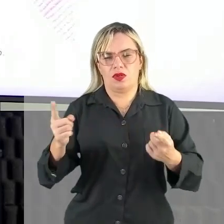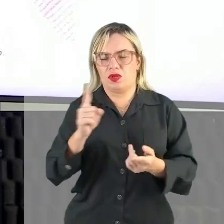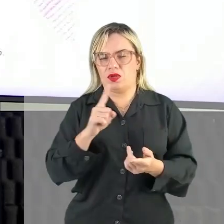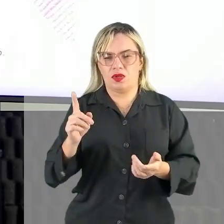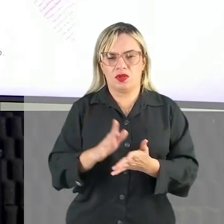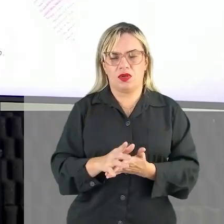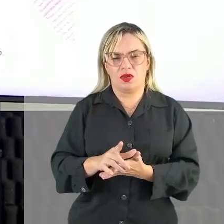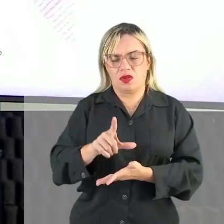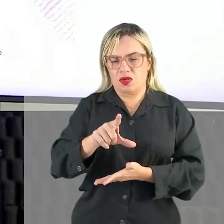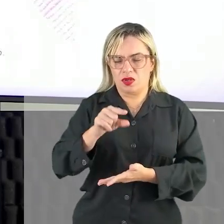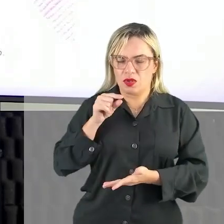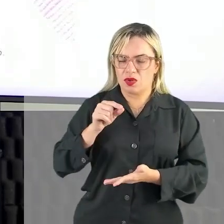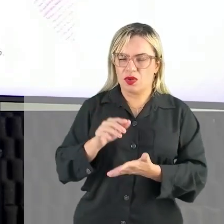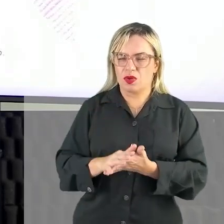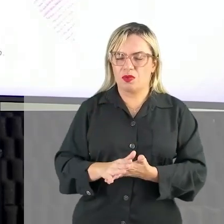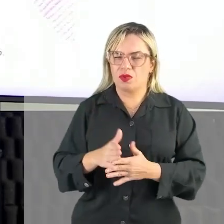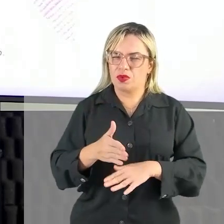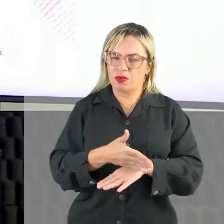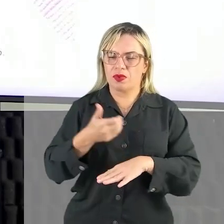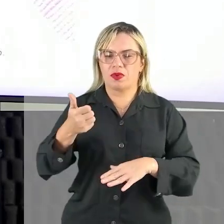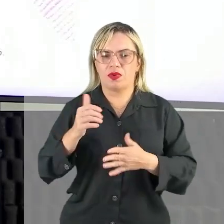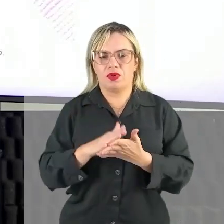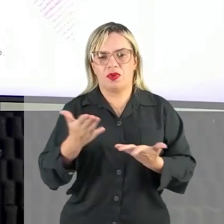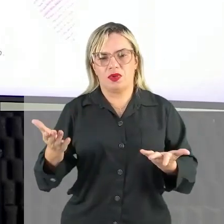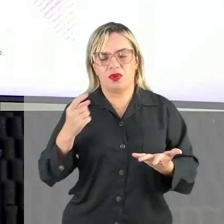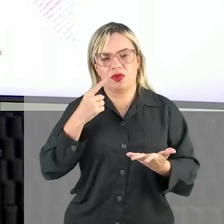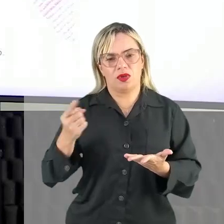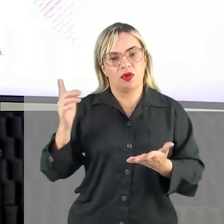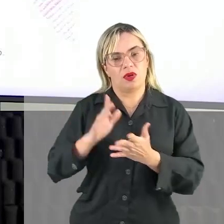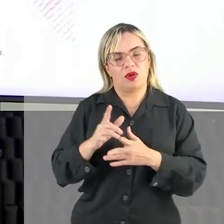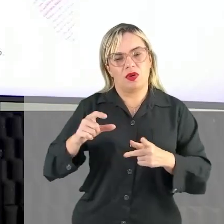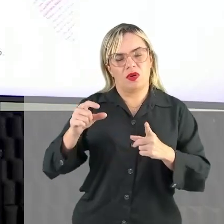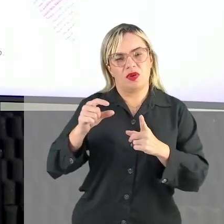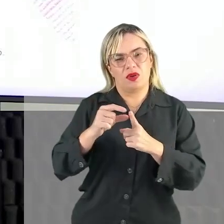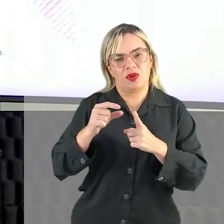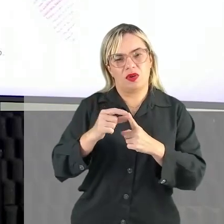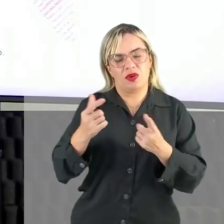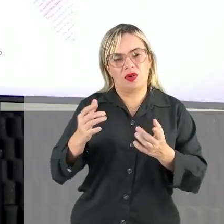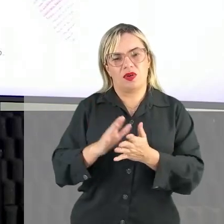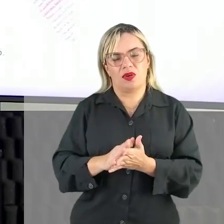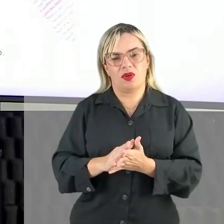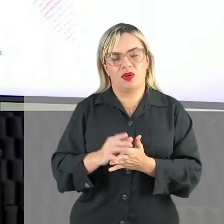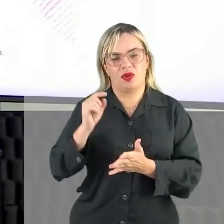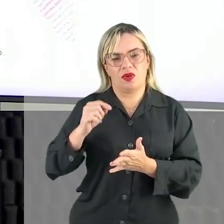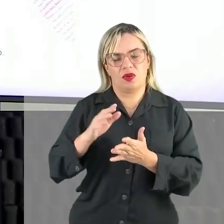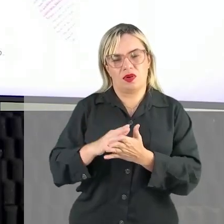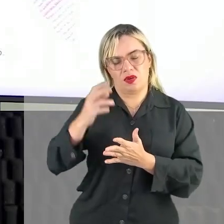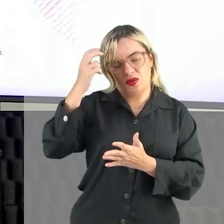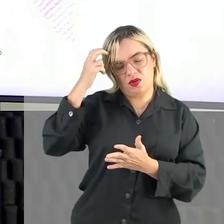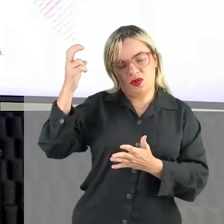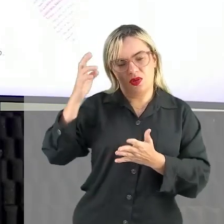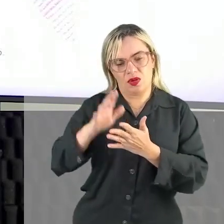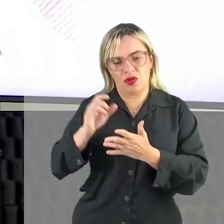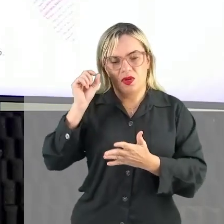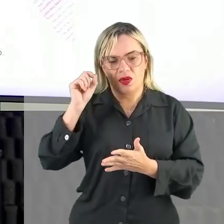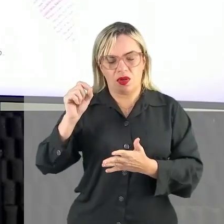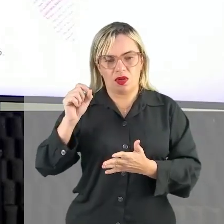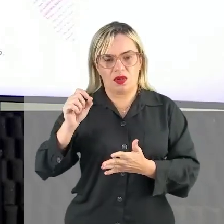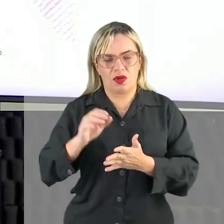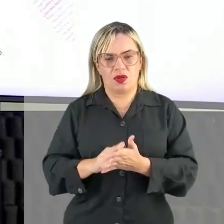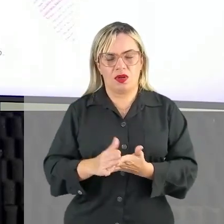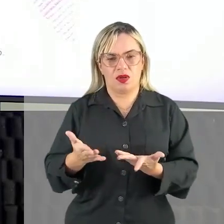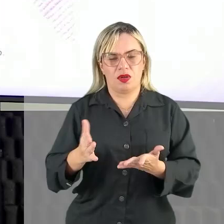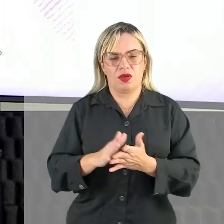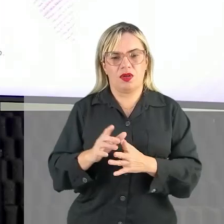indicado por quê Porque o outro sim ele é uma palavra muito culta da mesma forma a palavra